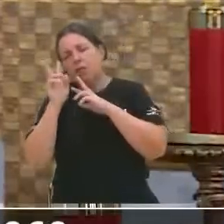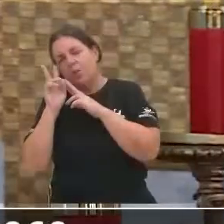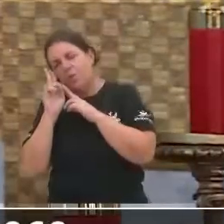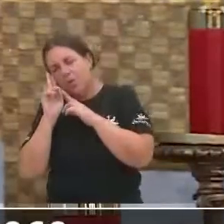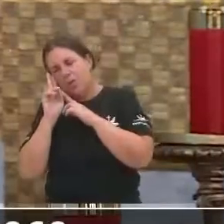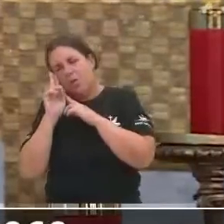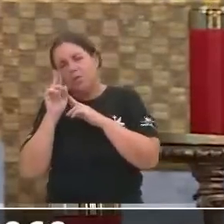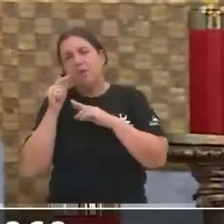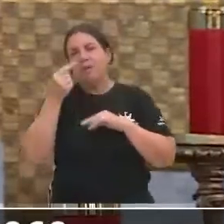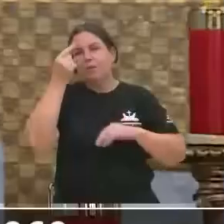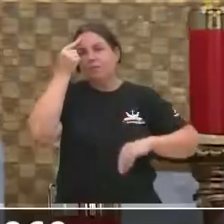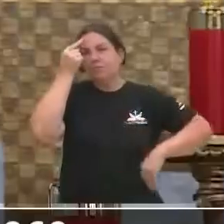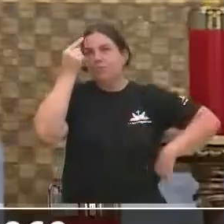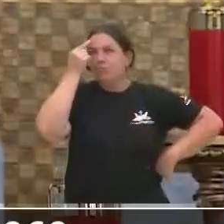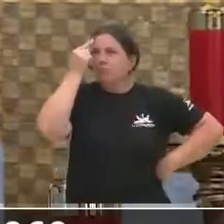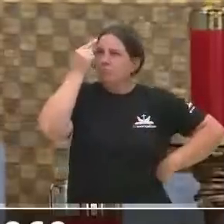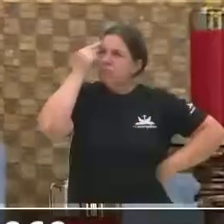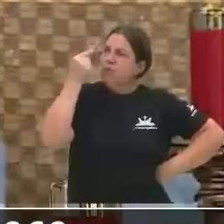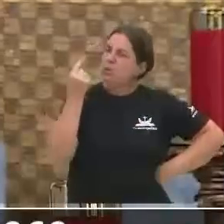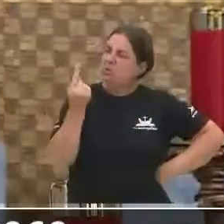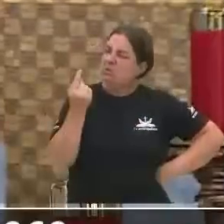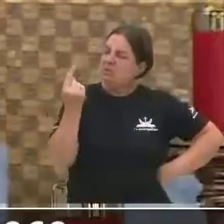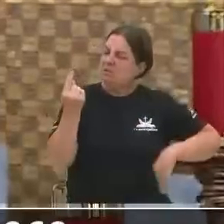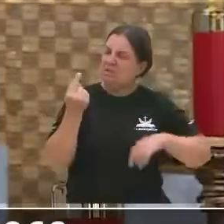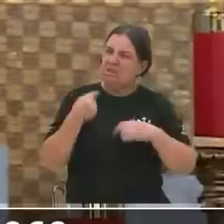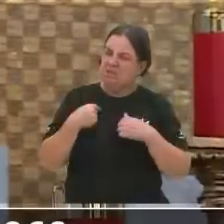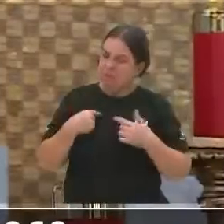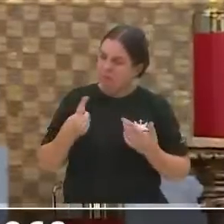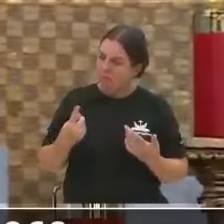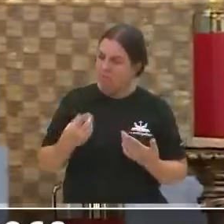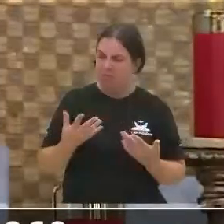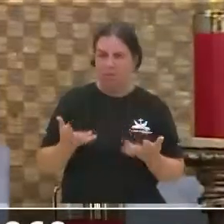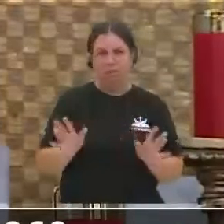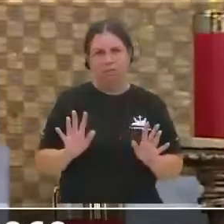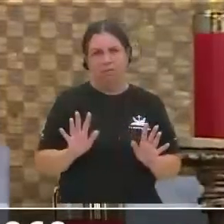se dá um minuto de ficar sozinho vem aquilo